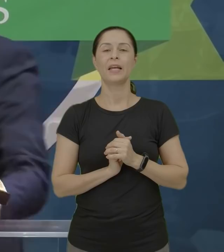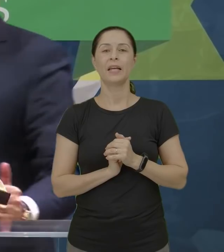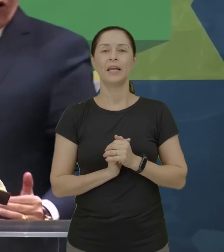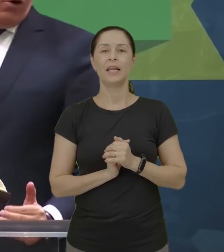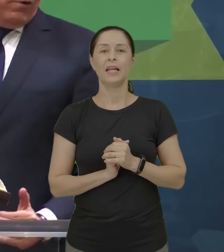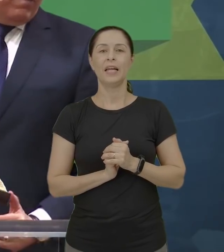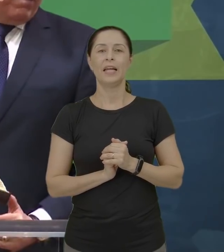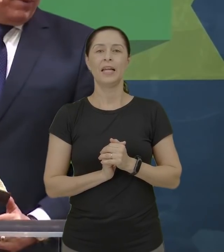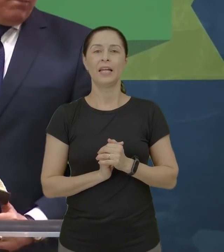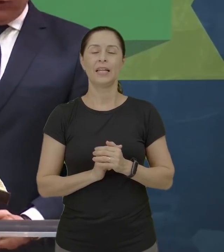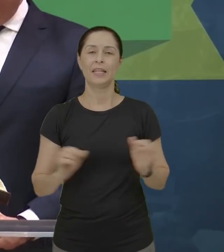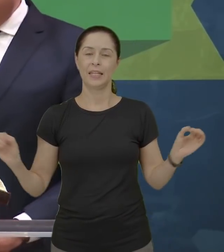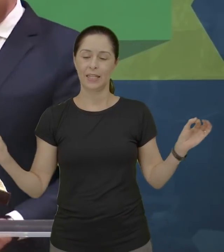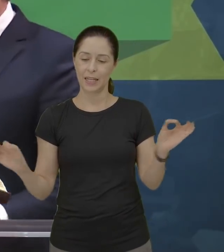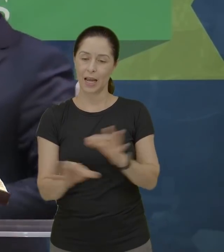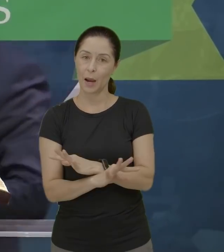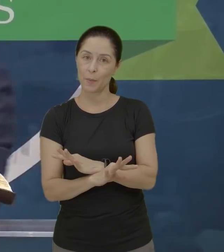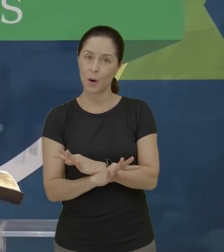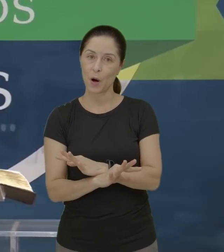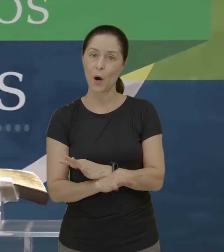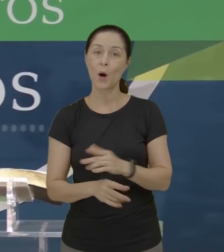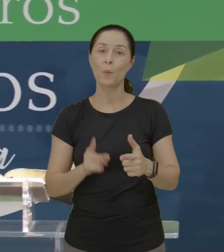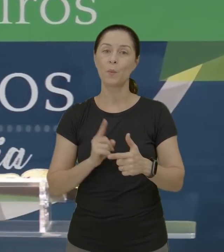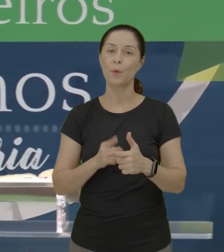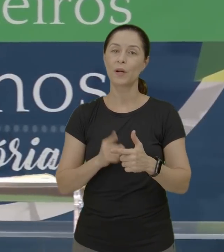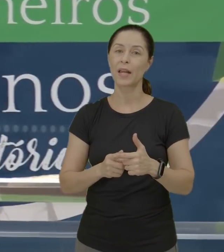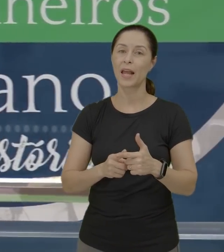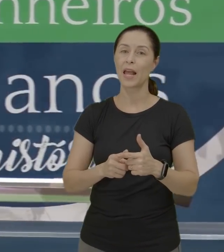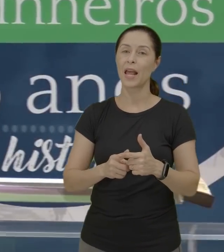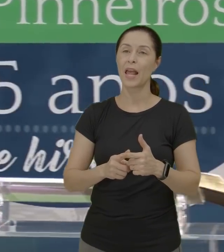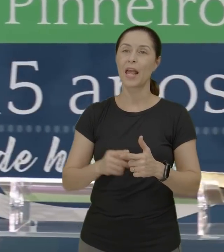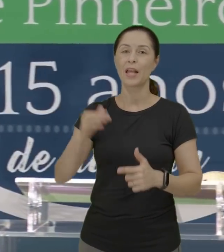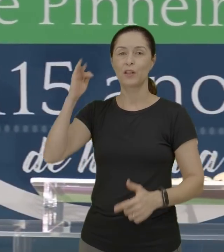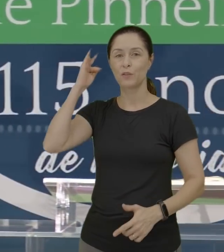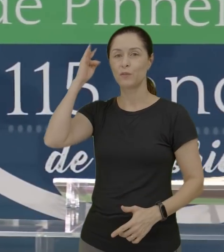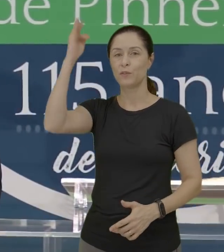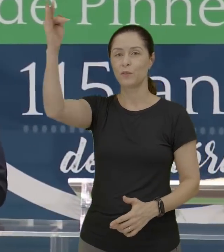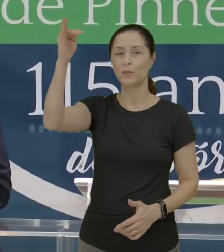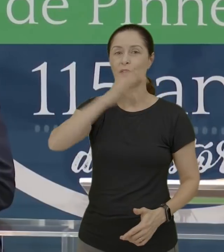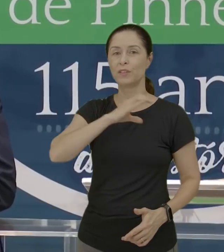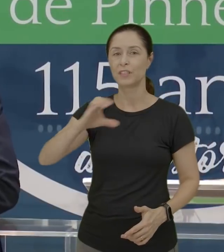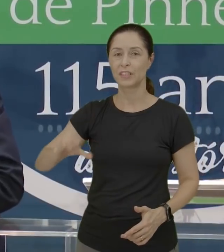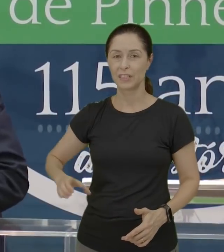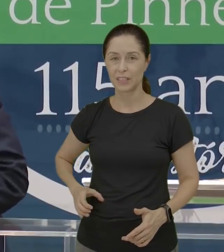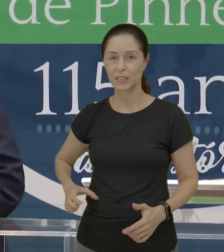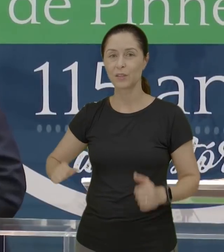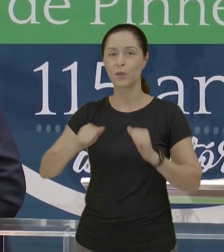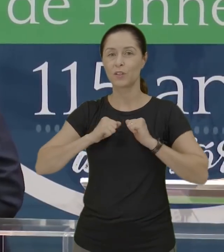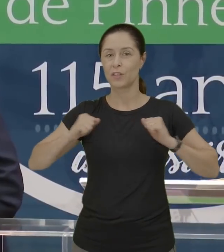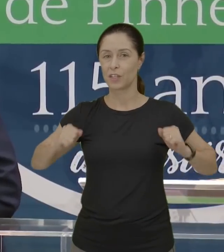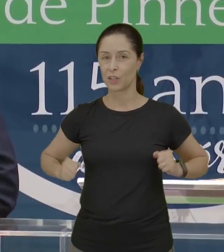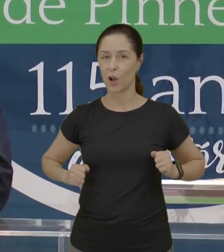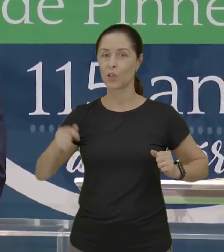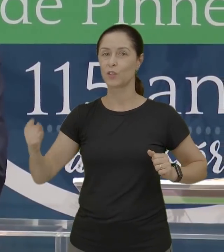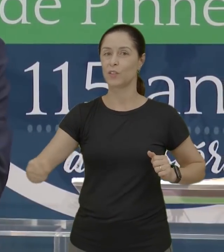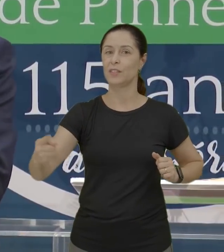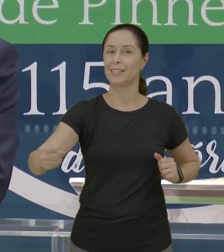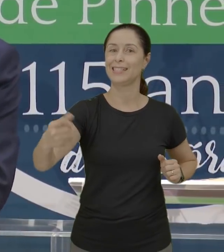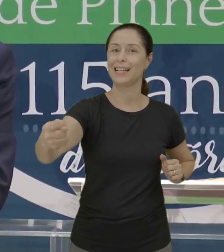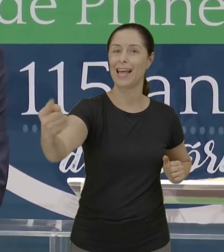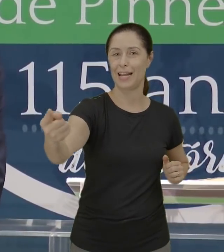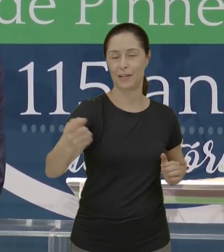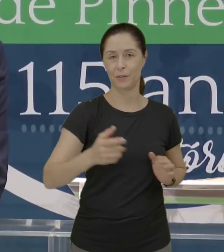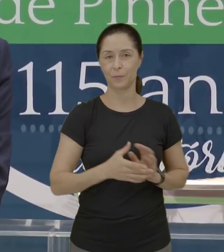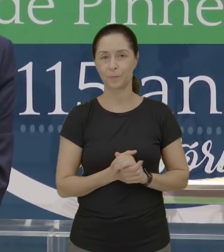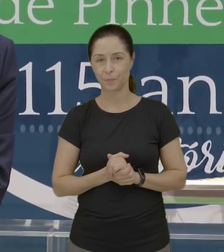seu ciclo, porque apontava para Cristo, o sacerdote para sempre, da ordem de Melquisedeque. Em outras